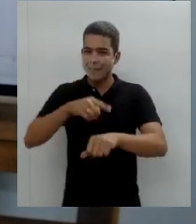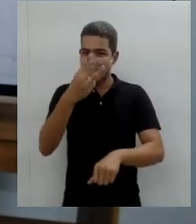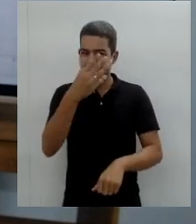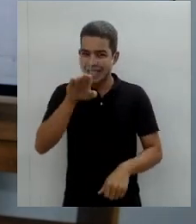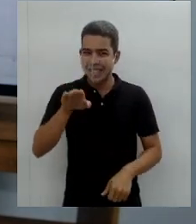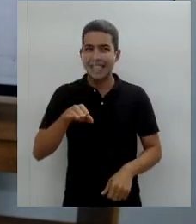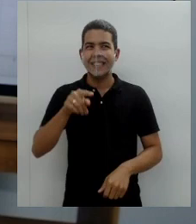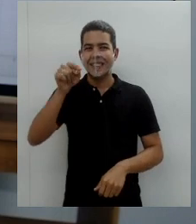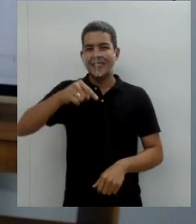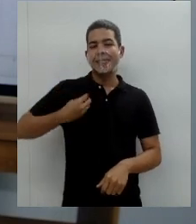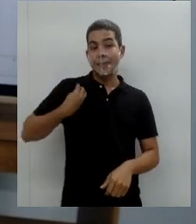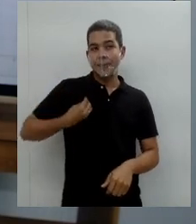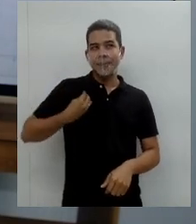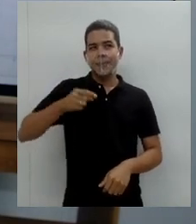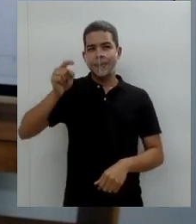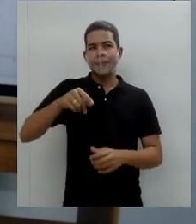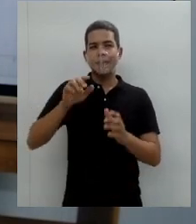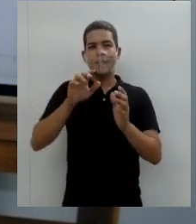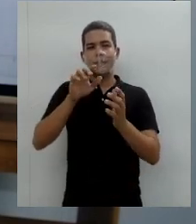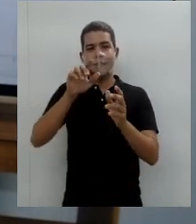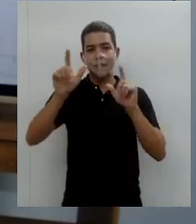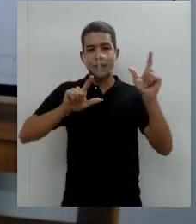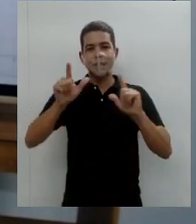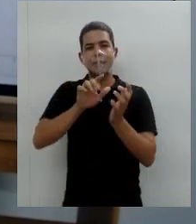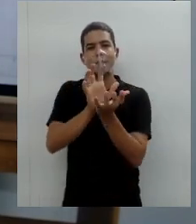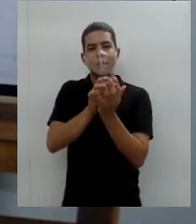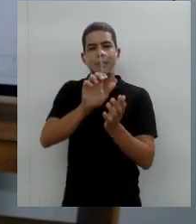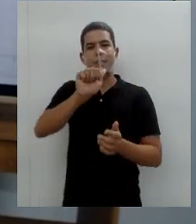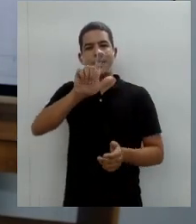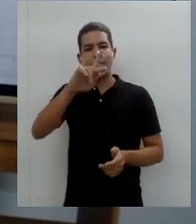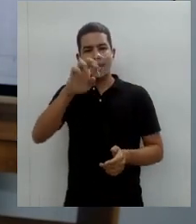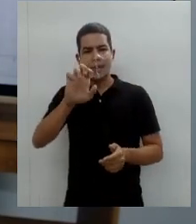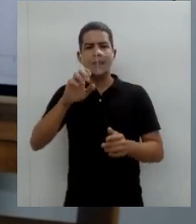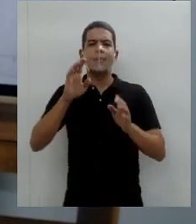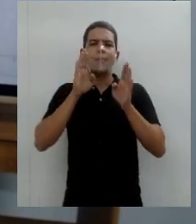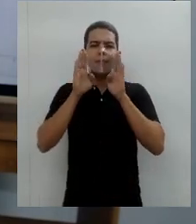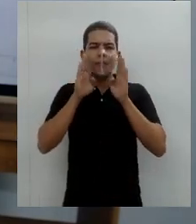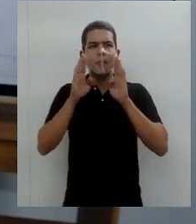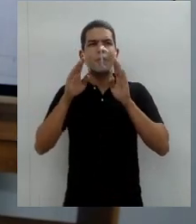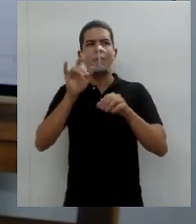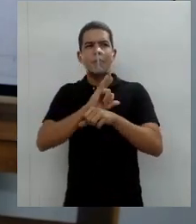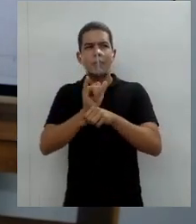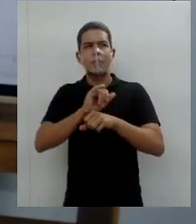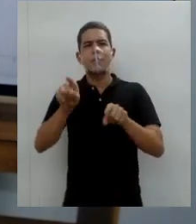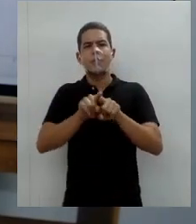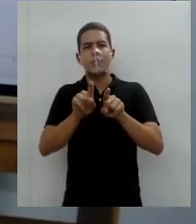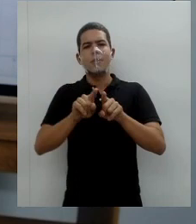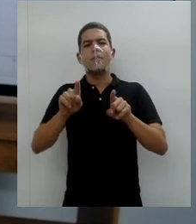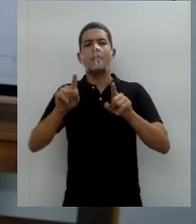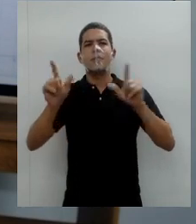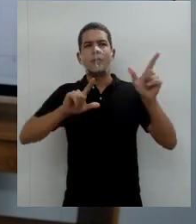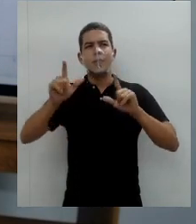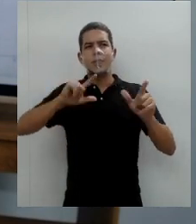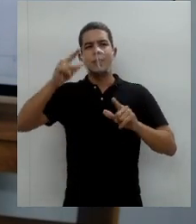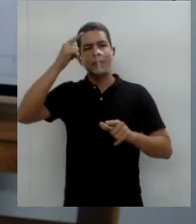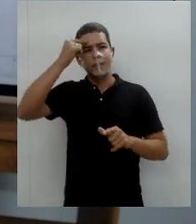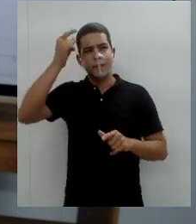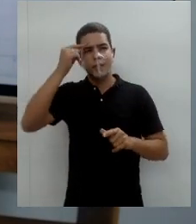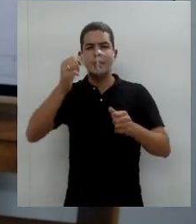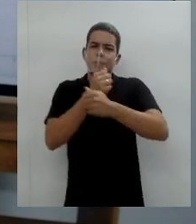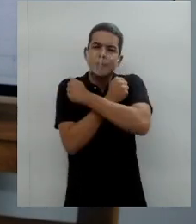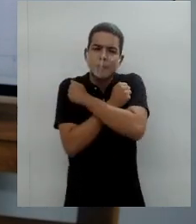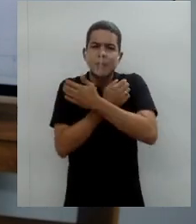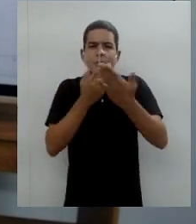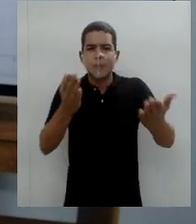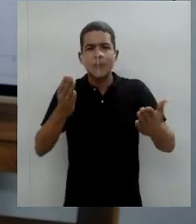tá? Aqui ao vivo na TV Pernambuco, TV Alep, YouTube, Facebook e TV Universitária na reprise. Um abraço